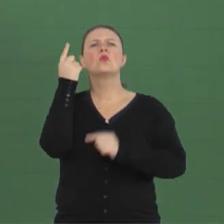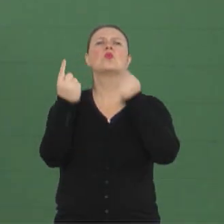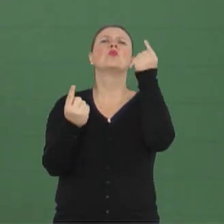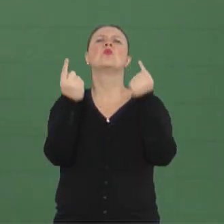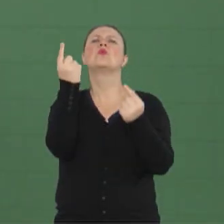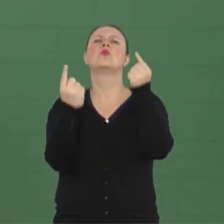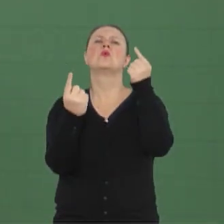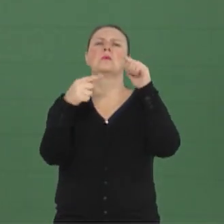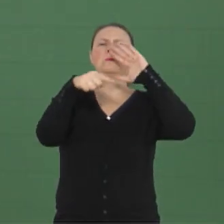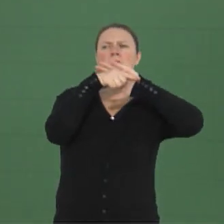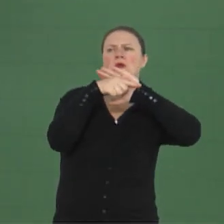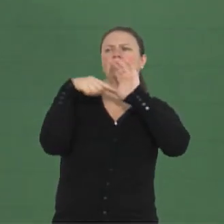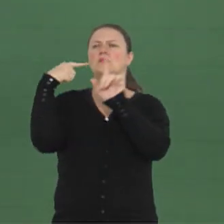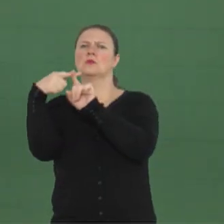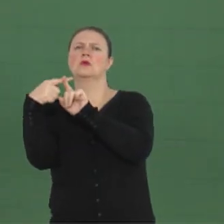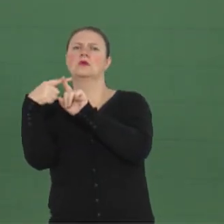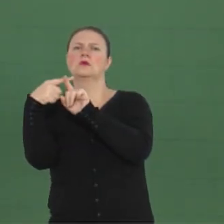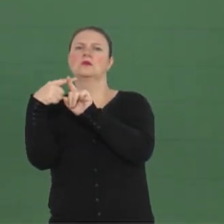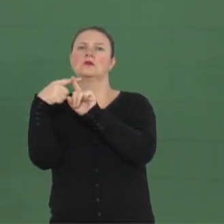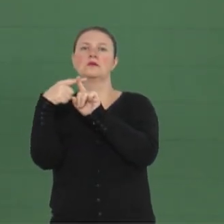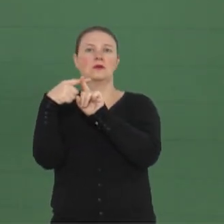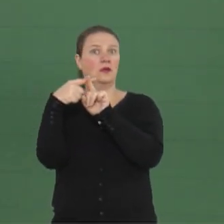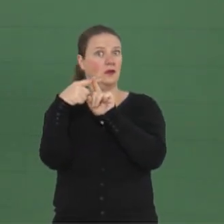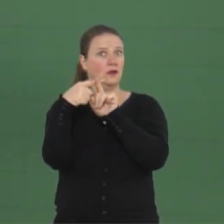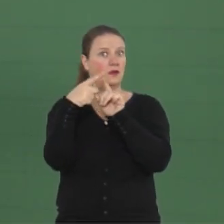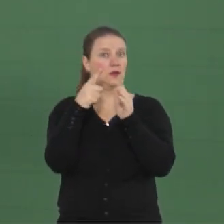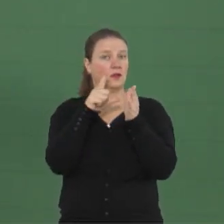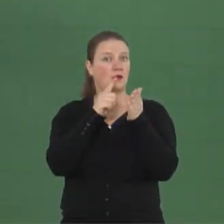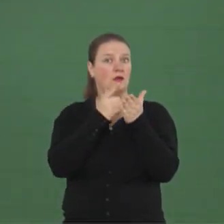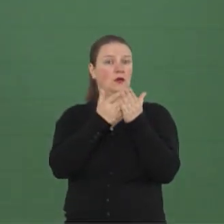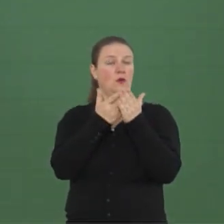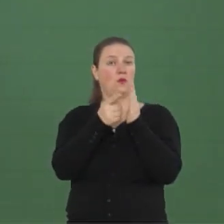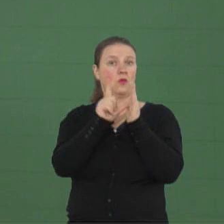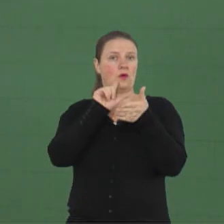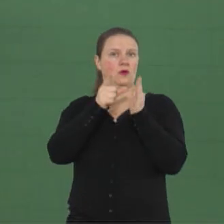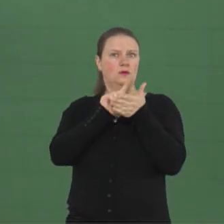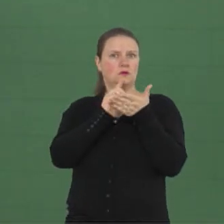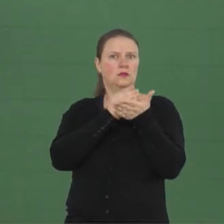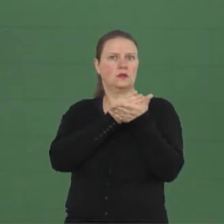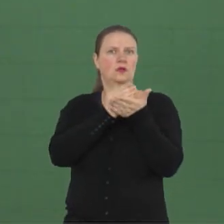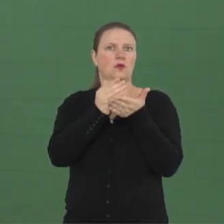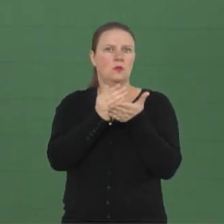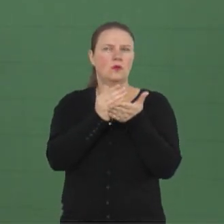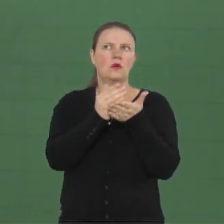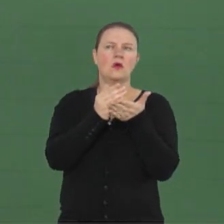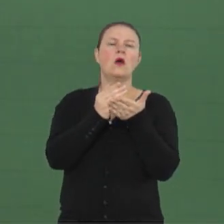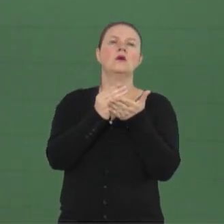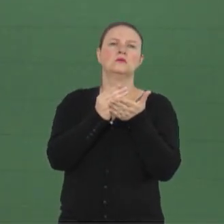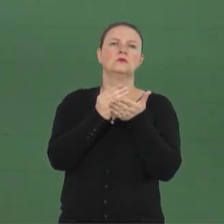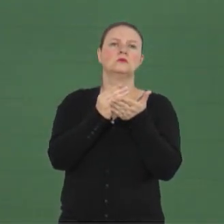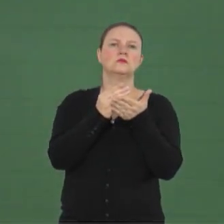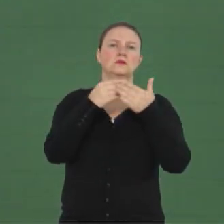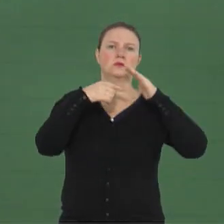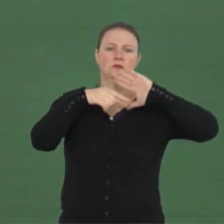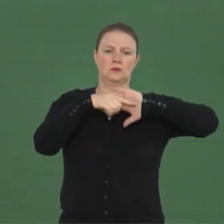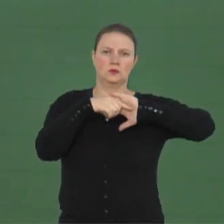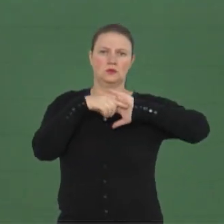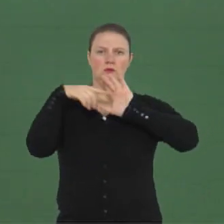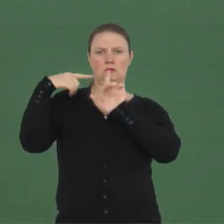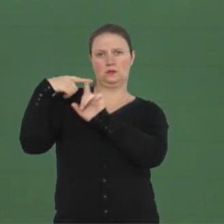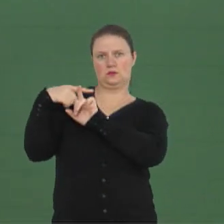ordem que eu vou fazer? A ordem que ele aparecer. Por quê? Na ordem de resolução, adição e subtração